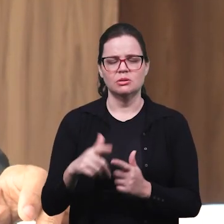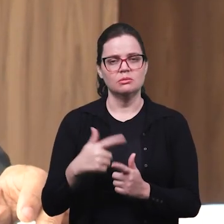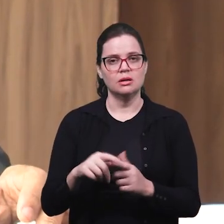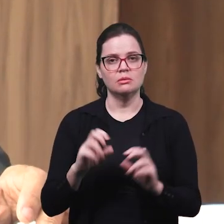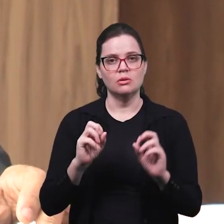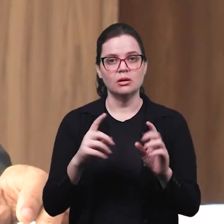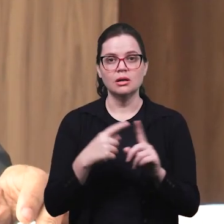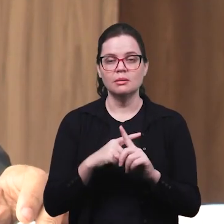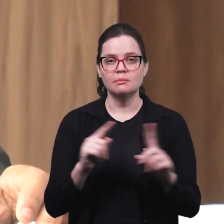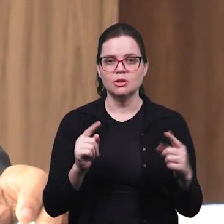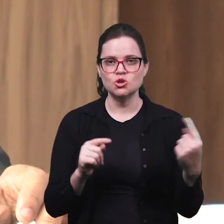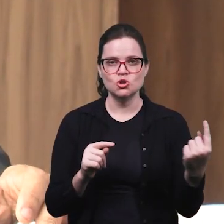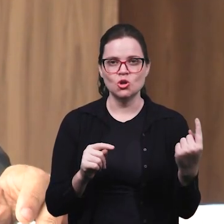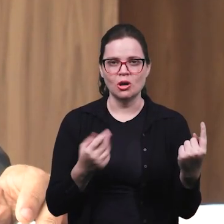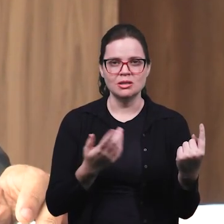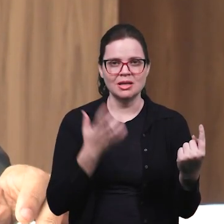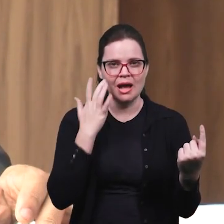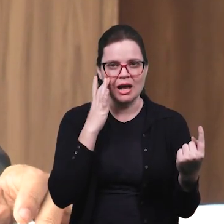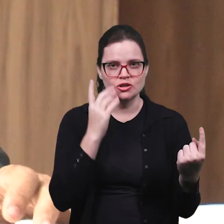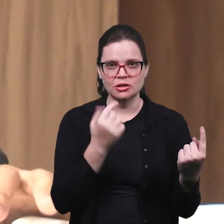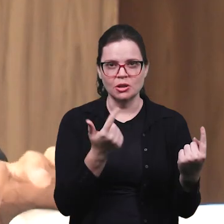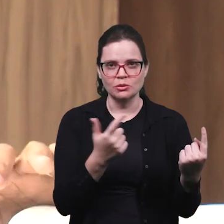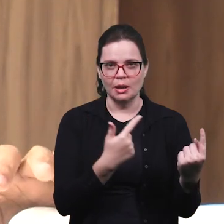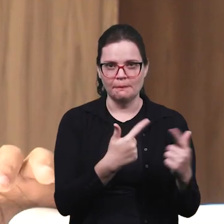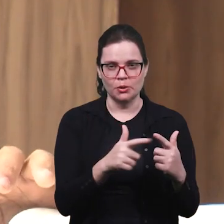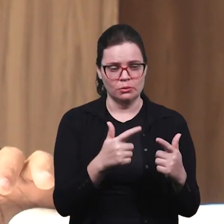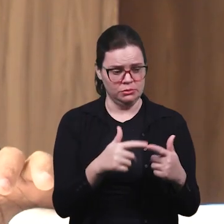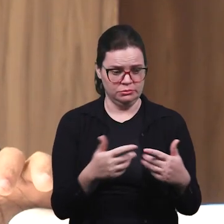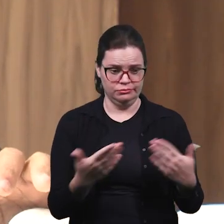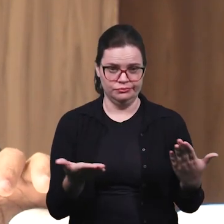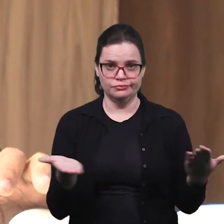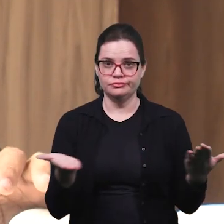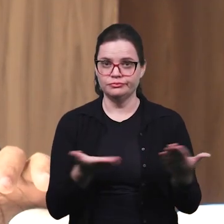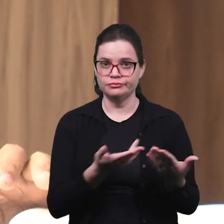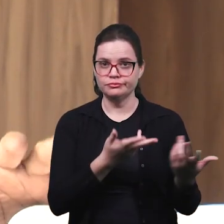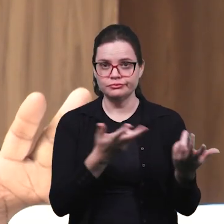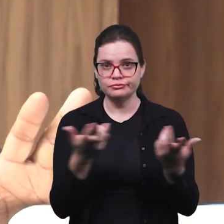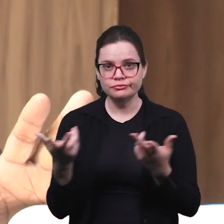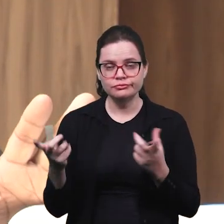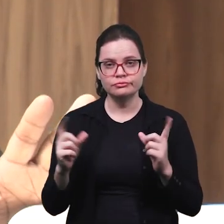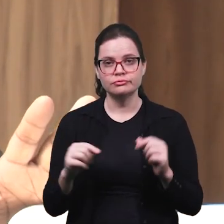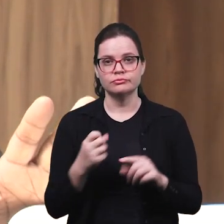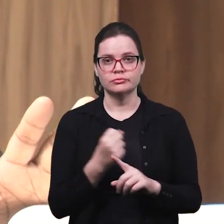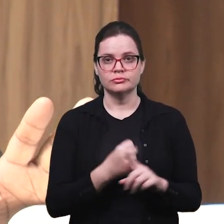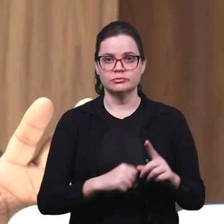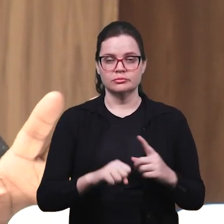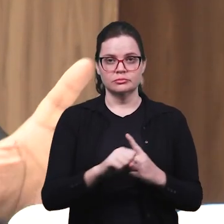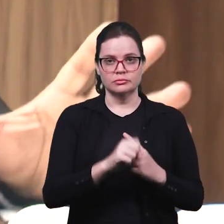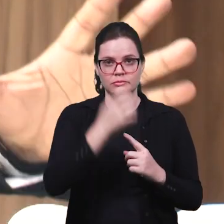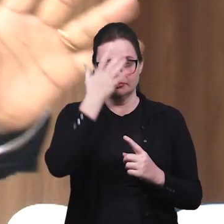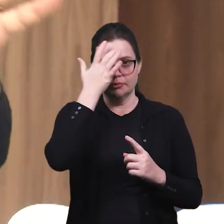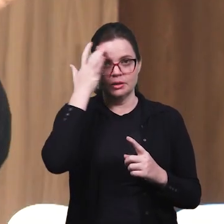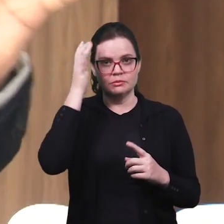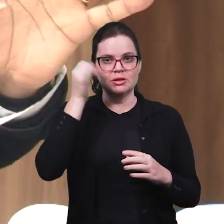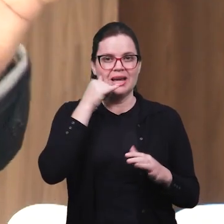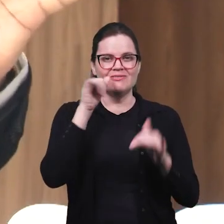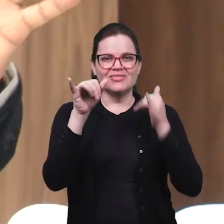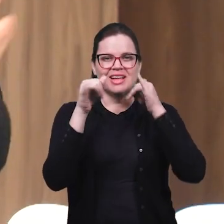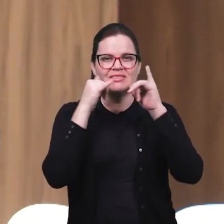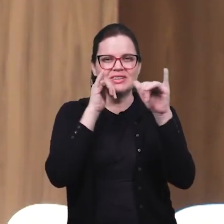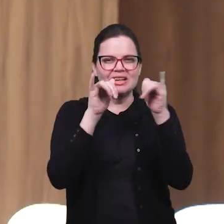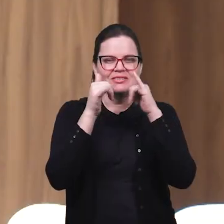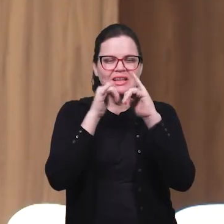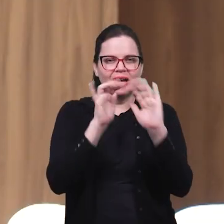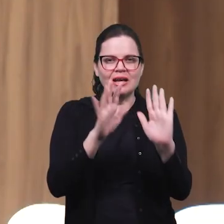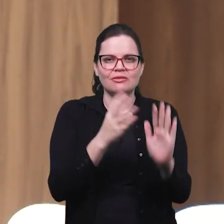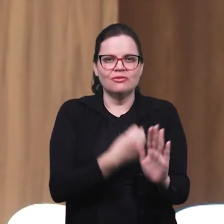viver isolado, quer sem problema, e nós estamos numa sociedade que as pessoas querem evitar qualquer situação e